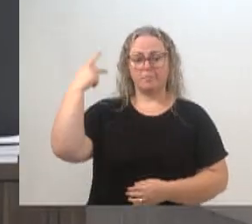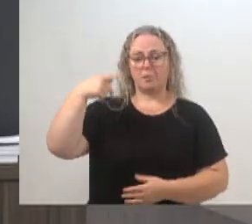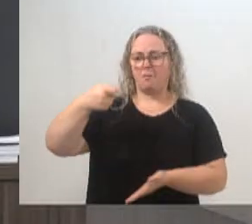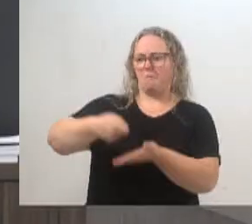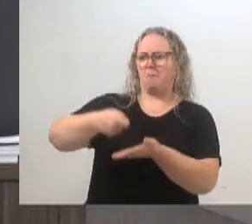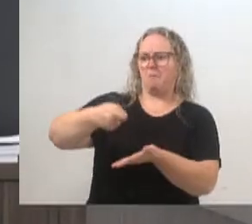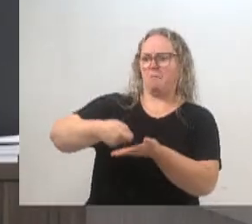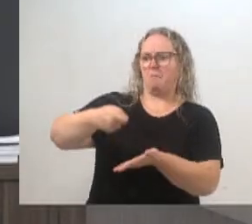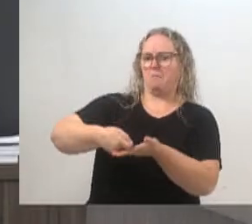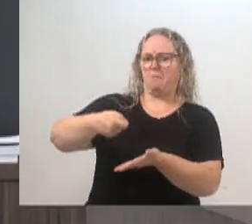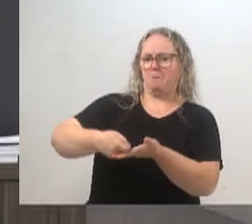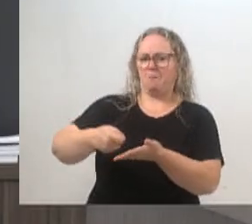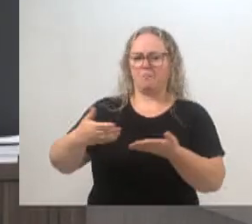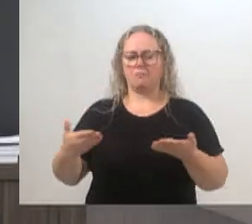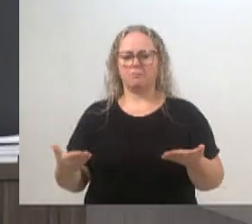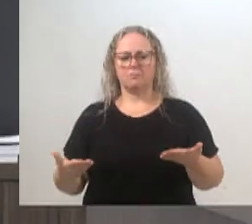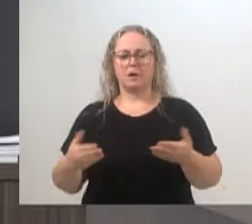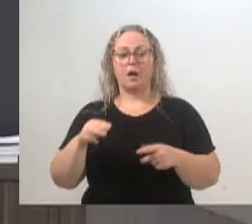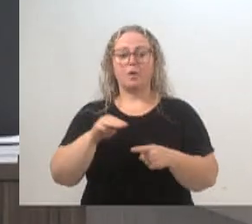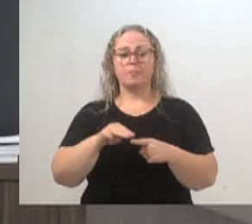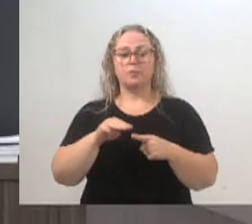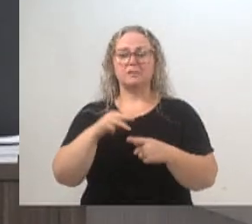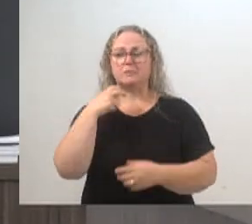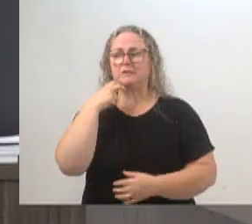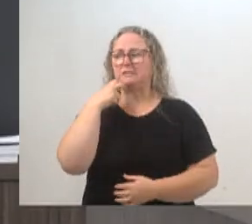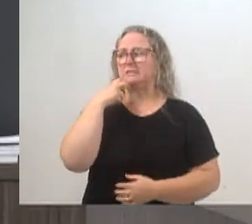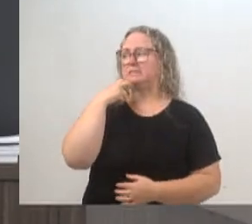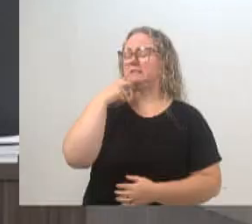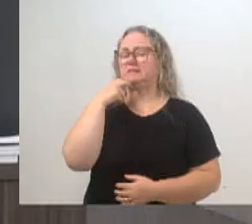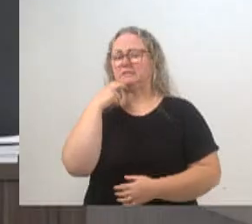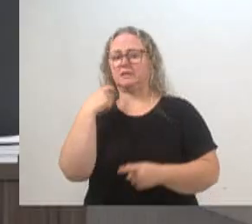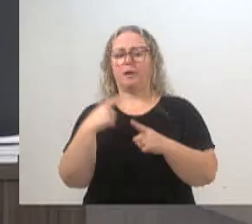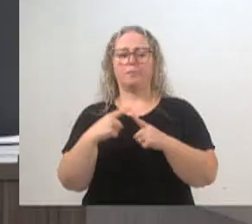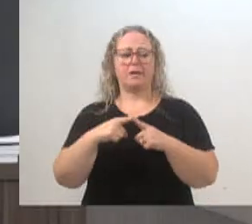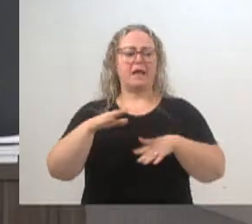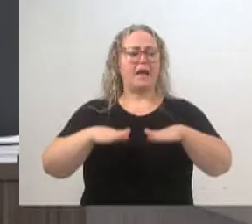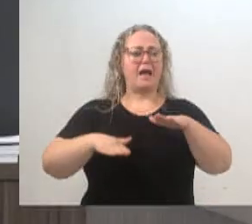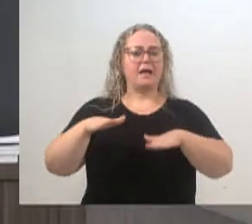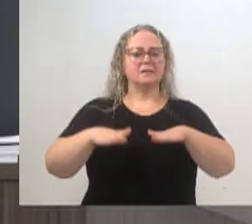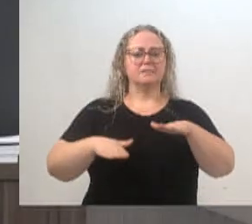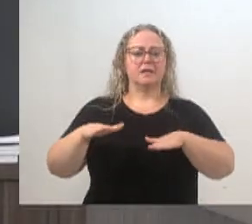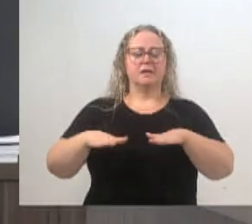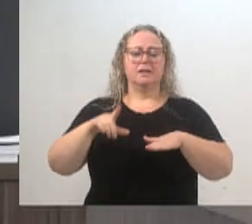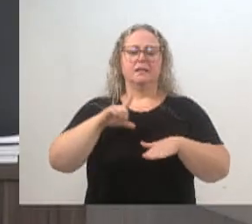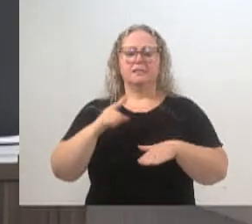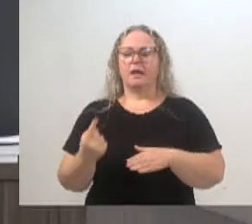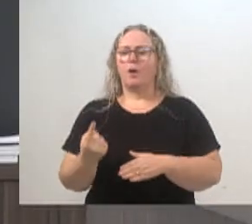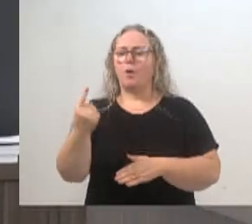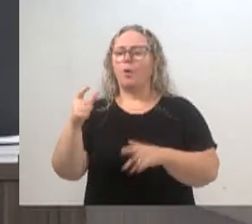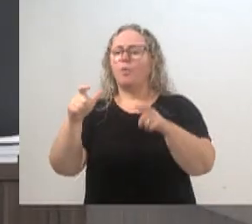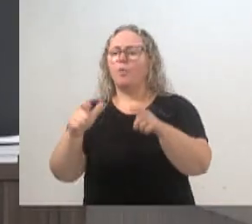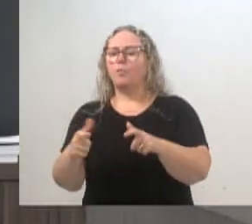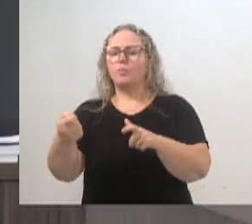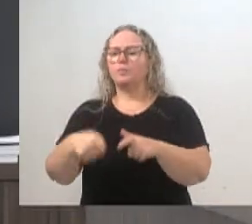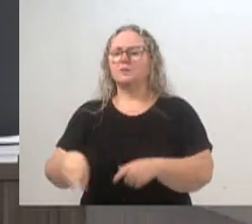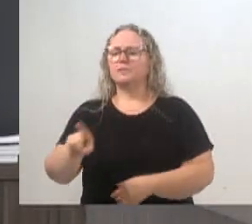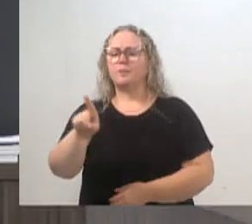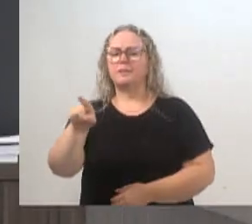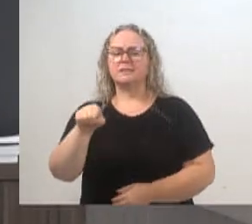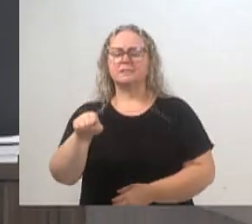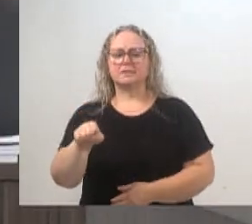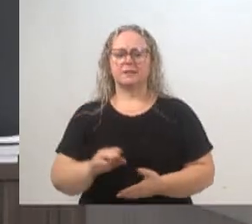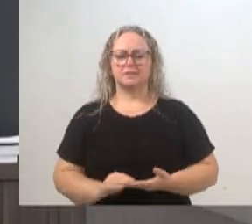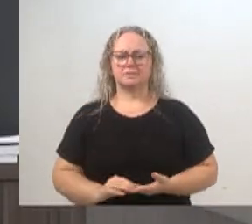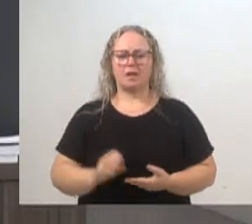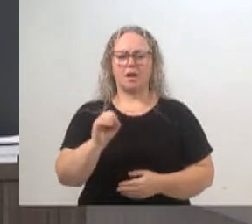municípios que ficam se constrangendo porque talvez em algum determinado município não seja uma creche o mais necessário naquele momento. Ou talvez